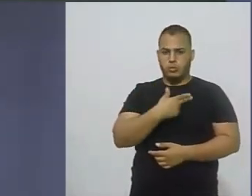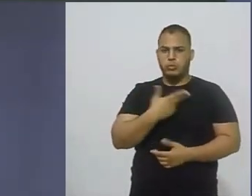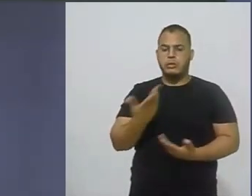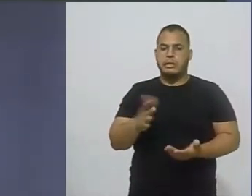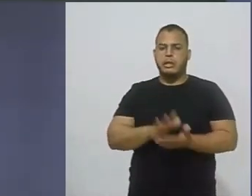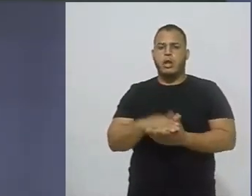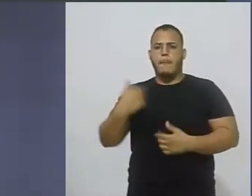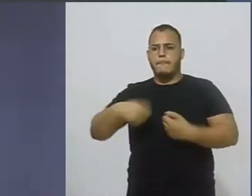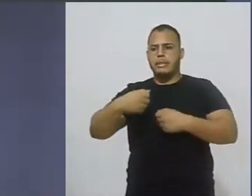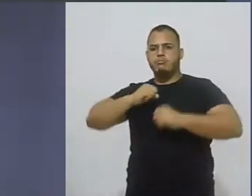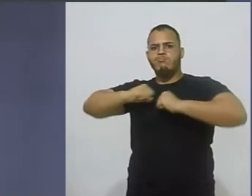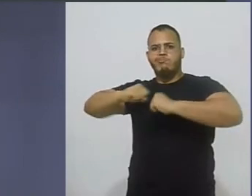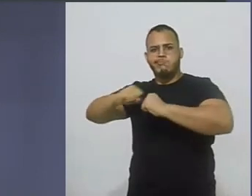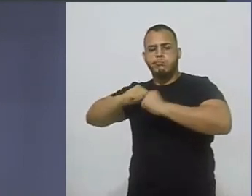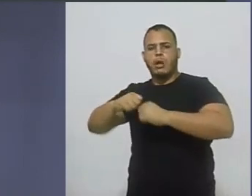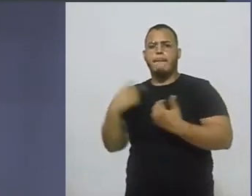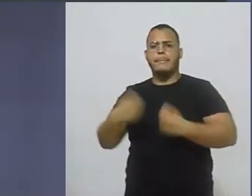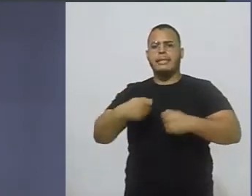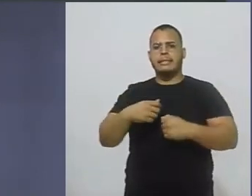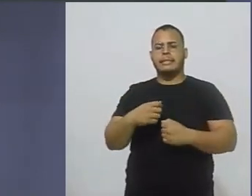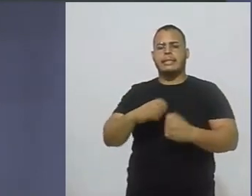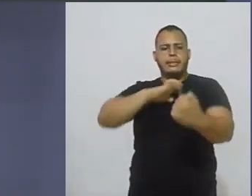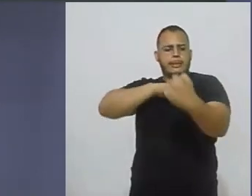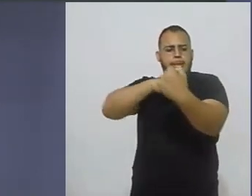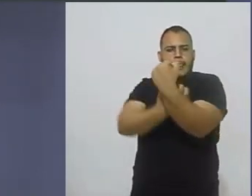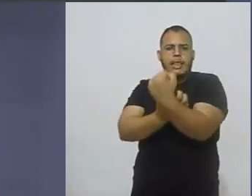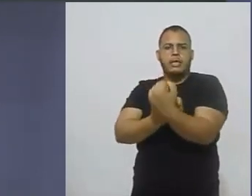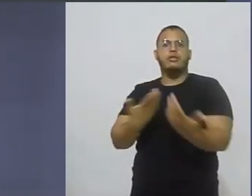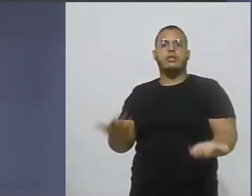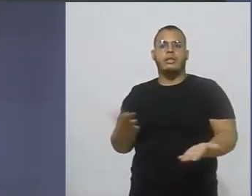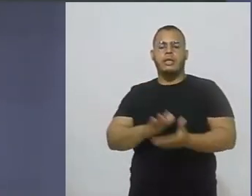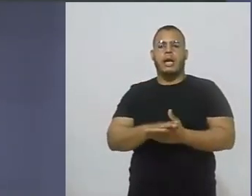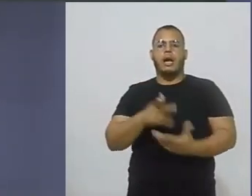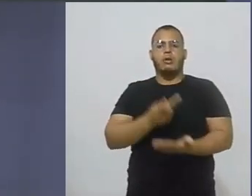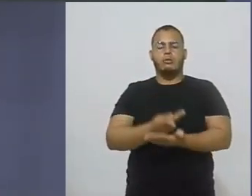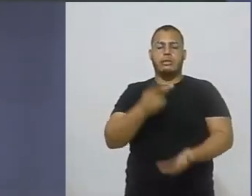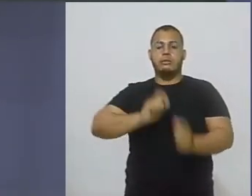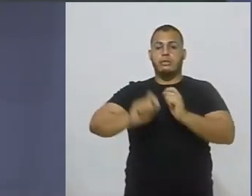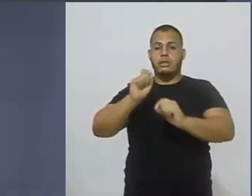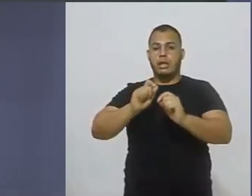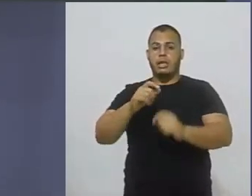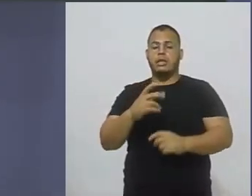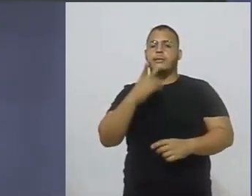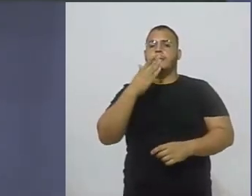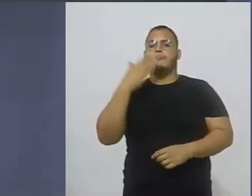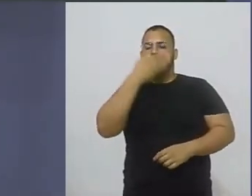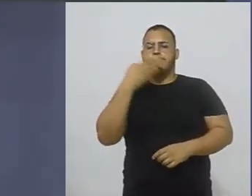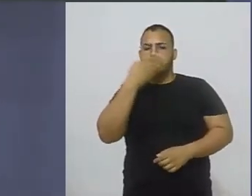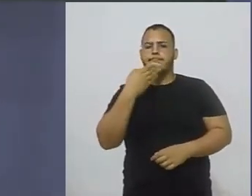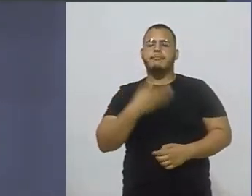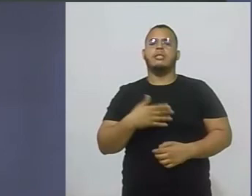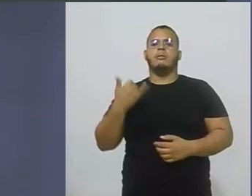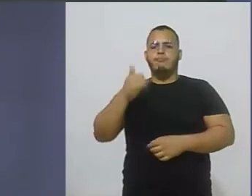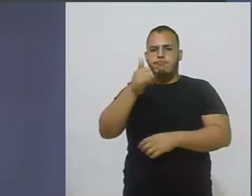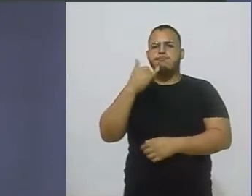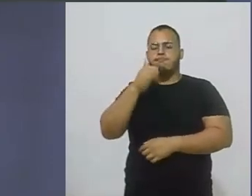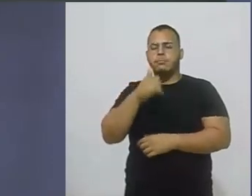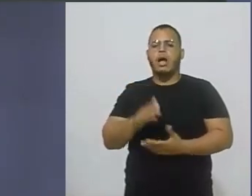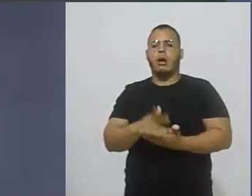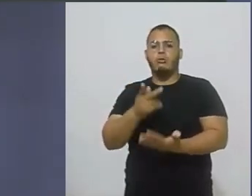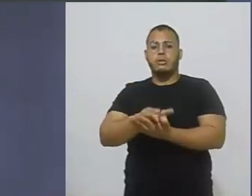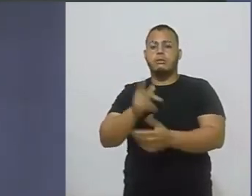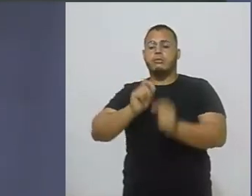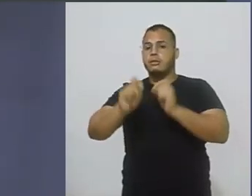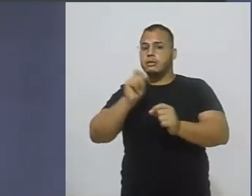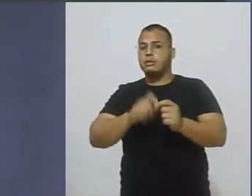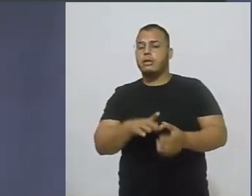vou correr, preciso de quê? Energia. Para ter energia, meu corpo vai precisar de açúcar, glicose, para poder correr. Aí o que é que vai